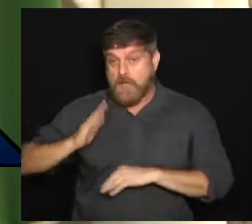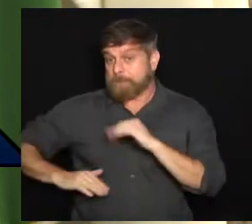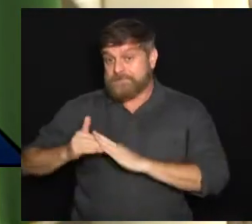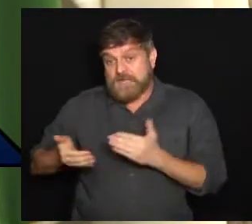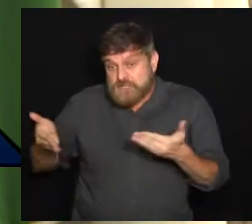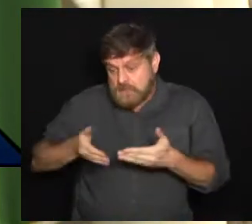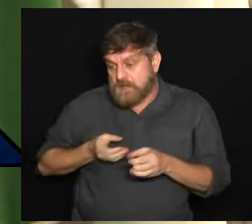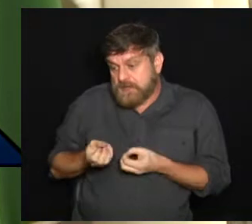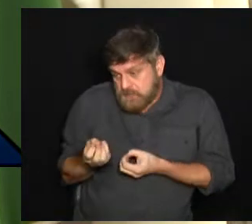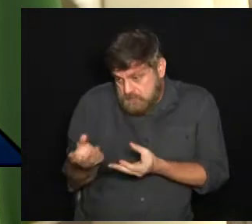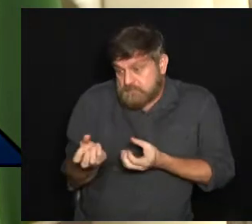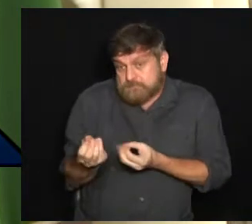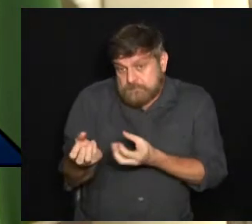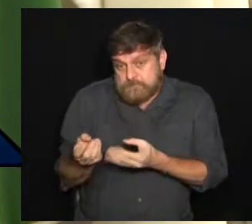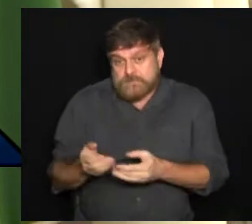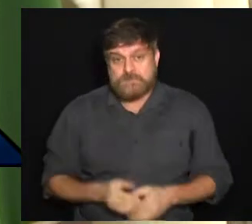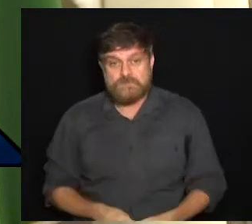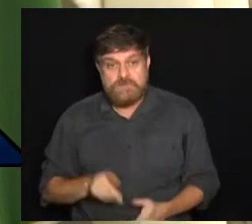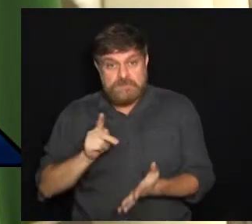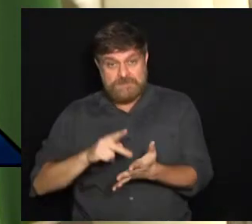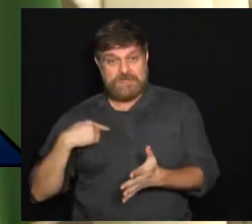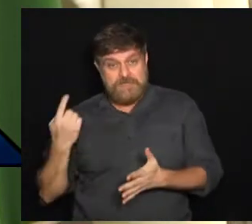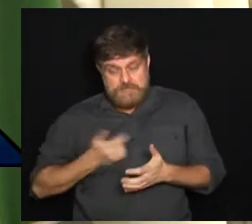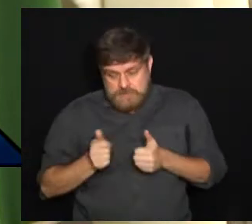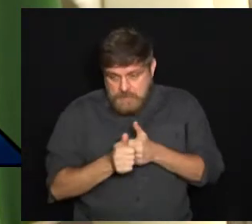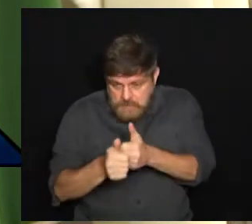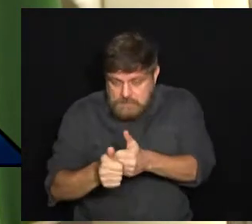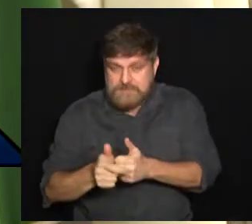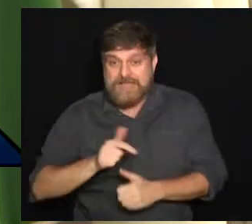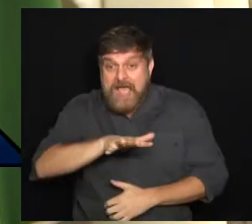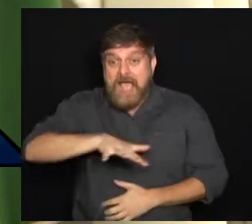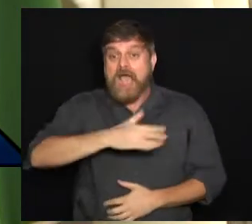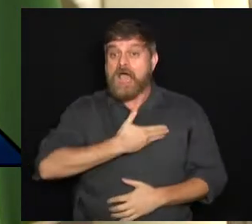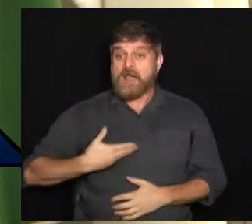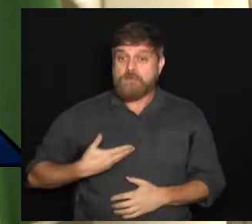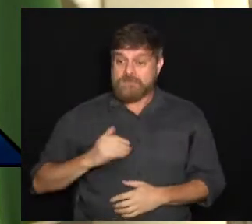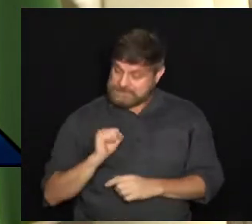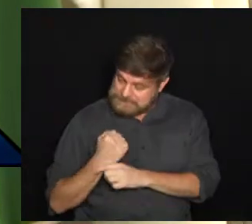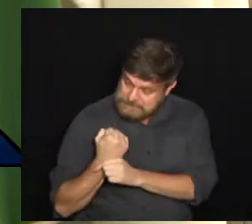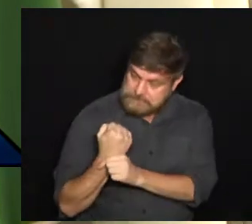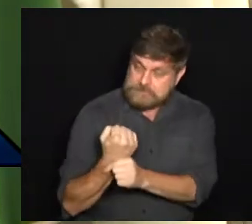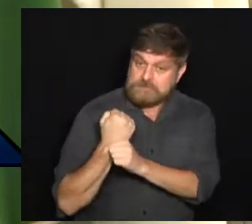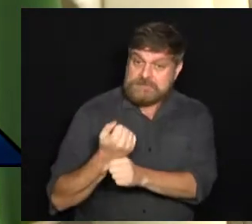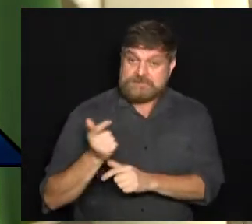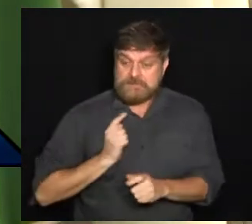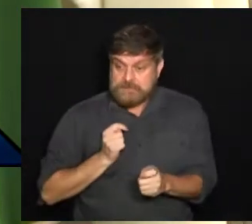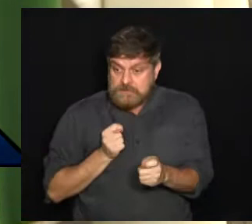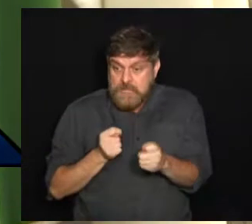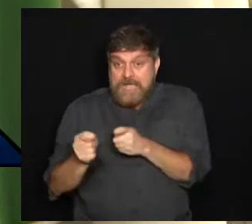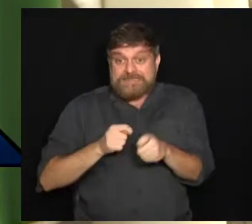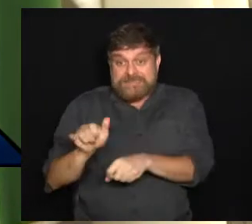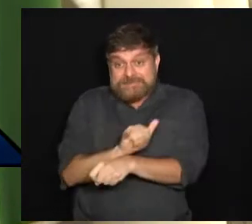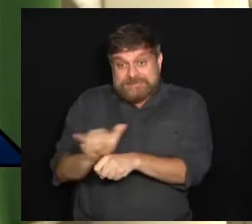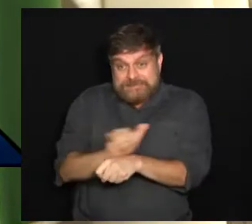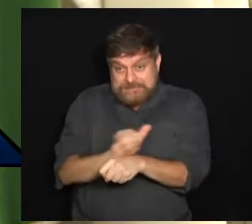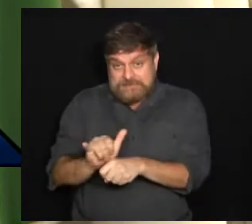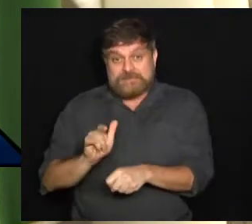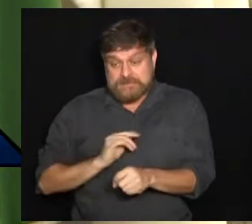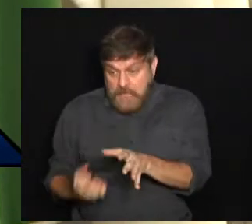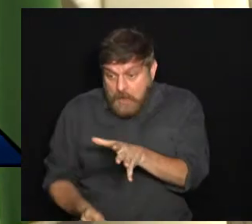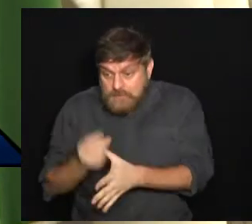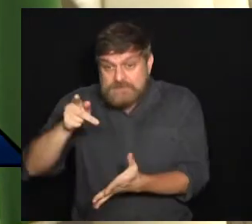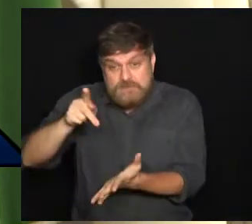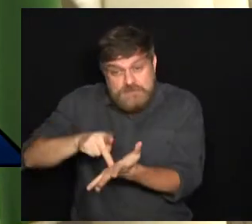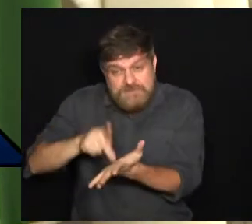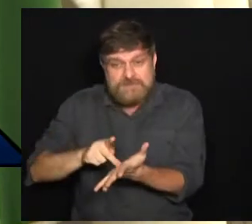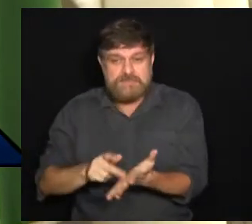essas. Né? A gente tem que, na verdade, acompanhar, pressionar o poder público para garantir que as medidas de contingência estão sendo tomadas a contento. Né? Então,